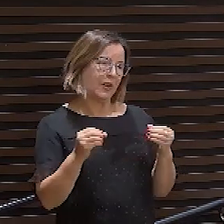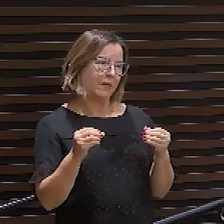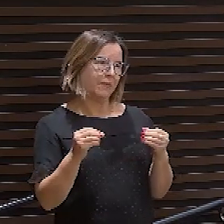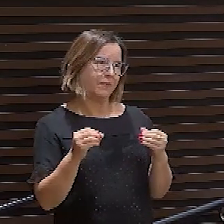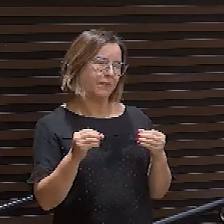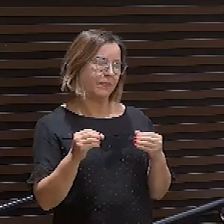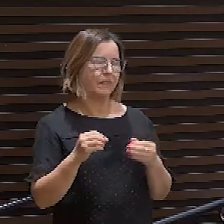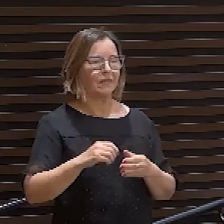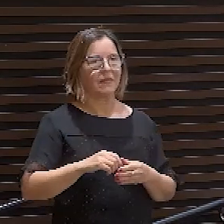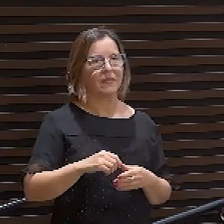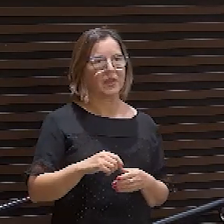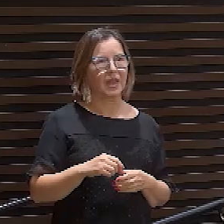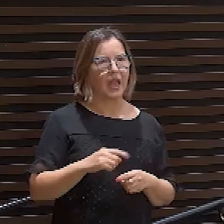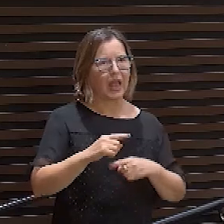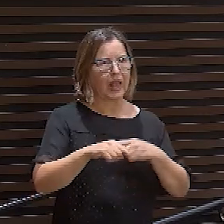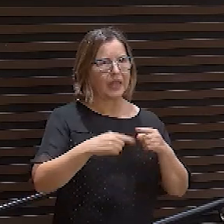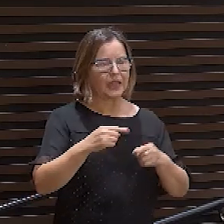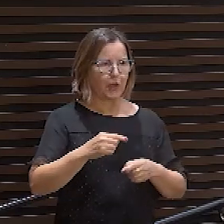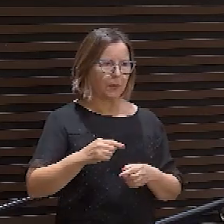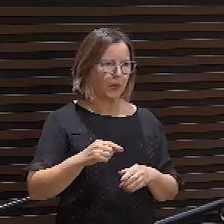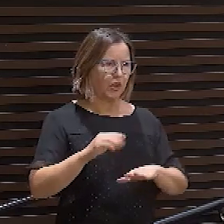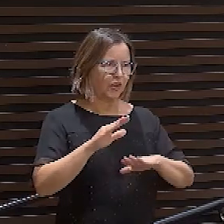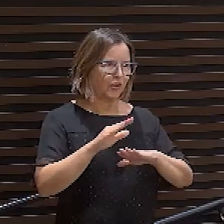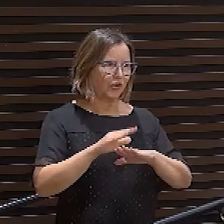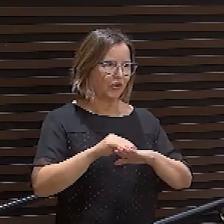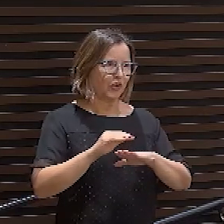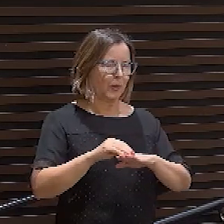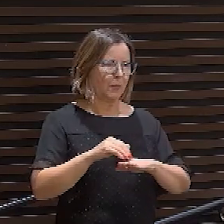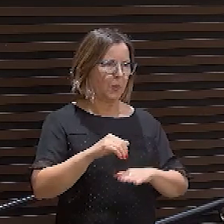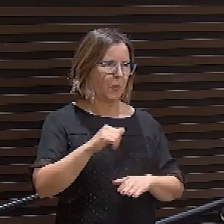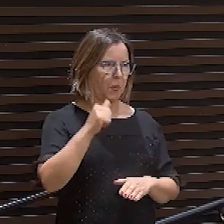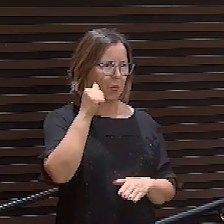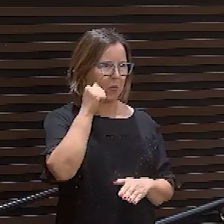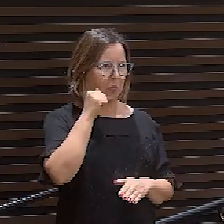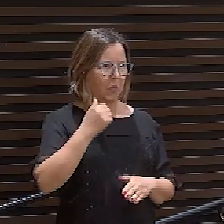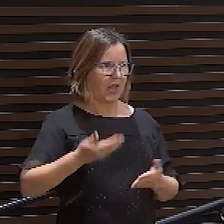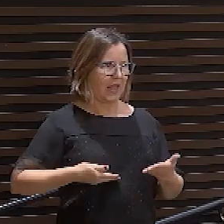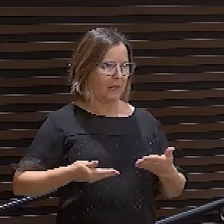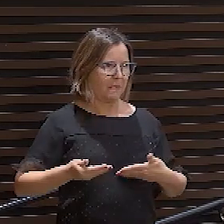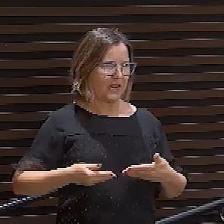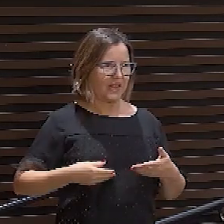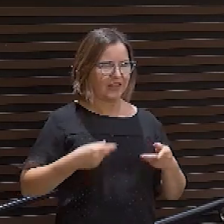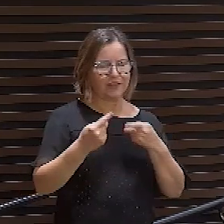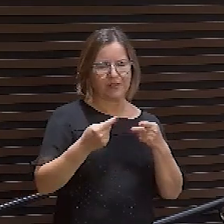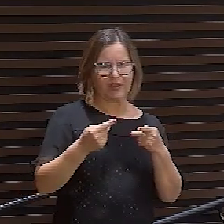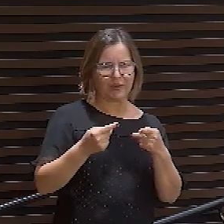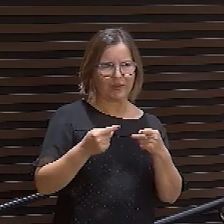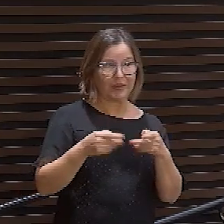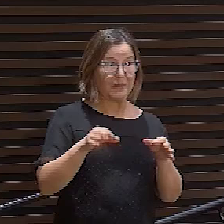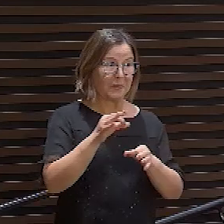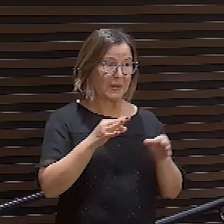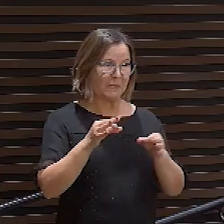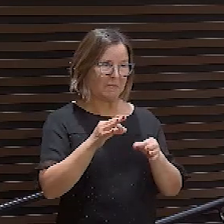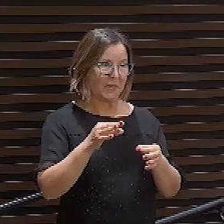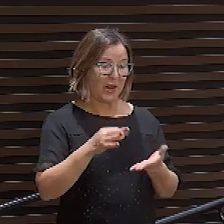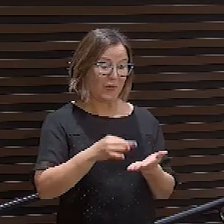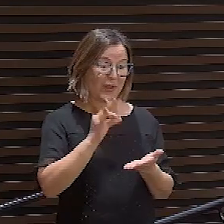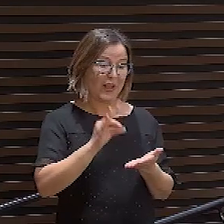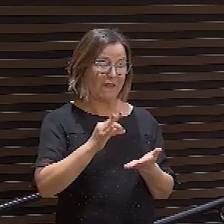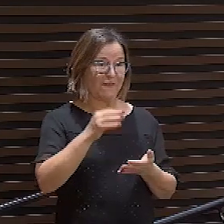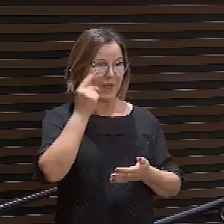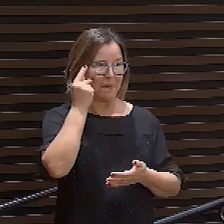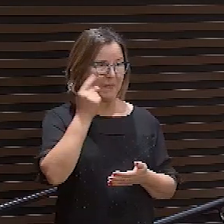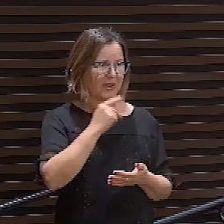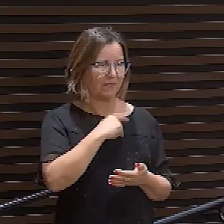campainha, chamou a servente, que me disse: prepara um café para o reverendo. Eu